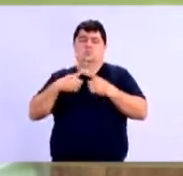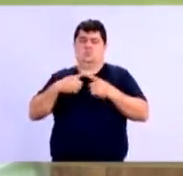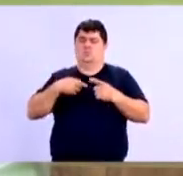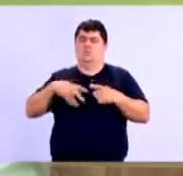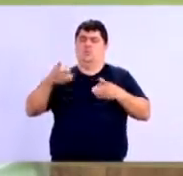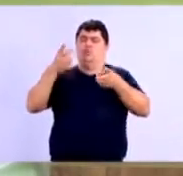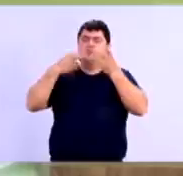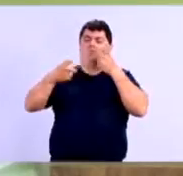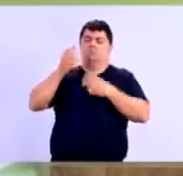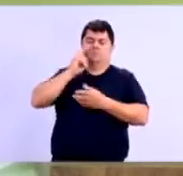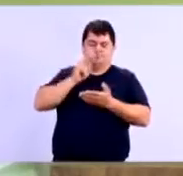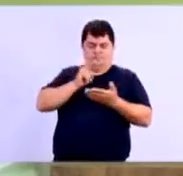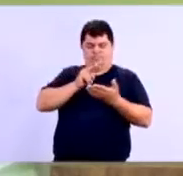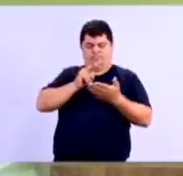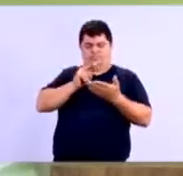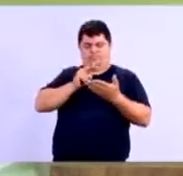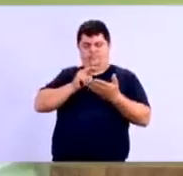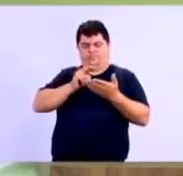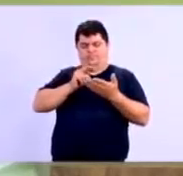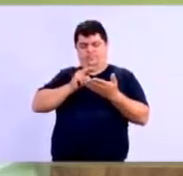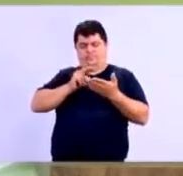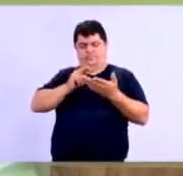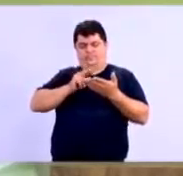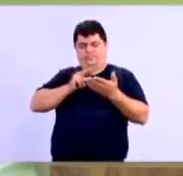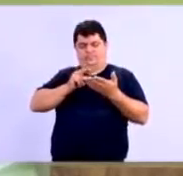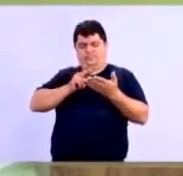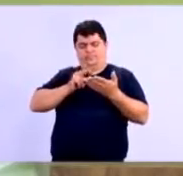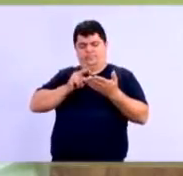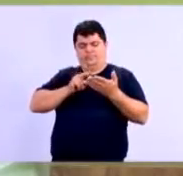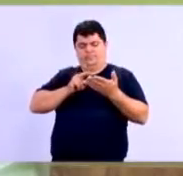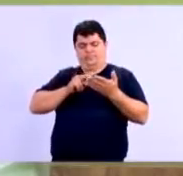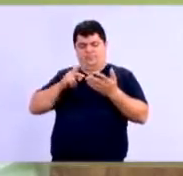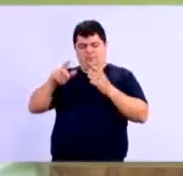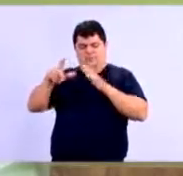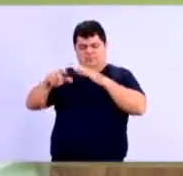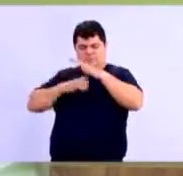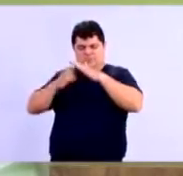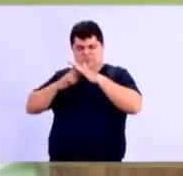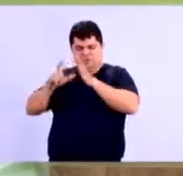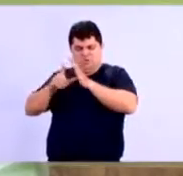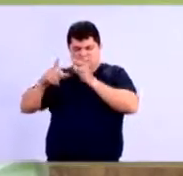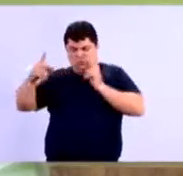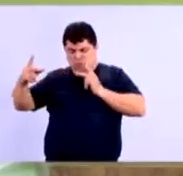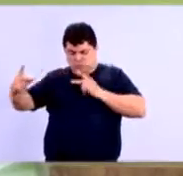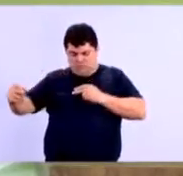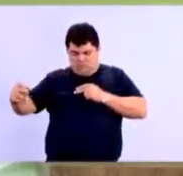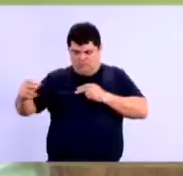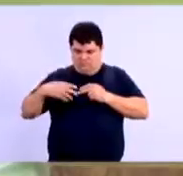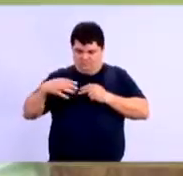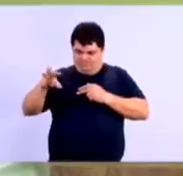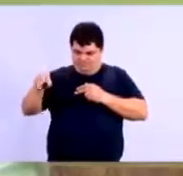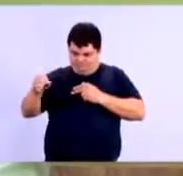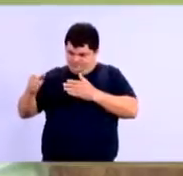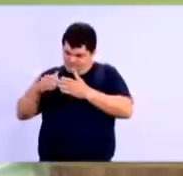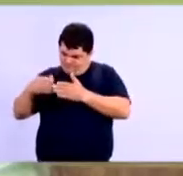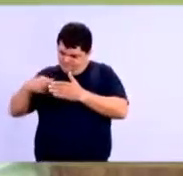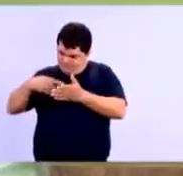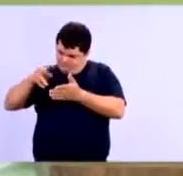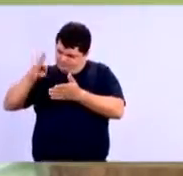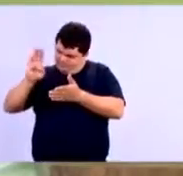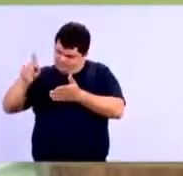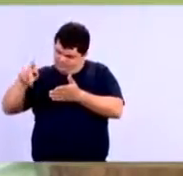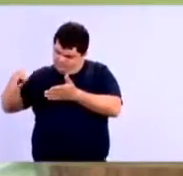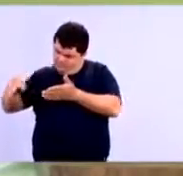deixa eu olhar aqui meus índices de rentabilidade e deixa eu ver uma empresa do mesmo porte, como é que ela está se comportando no mercado, né? Então, para